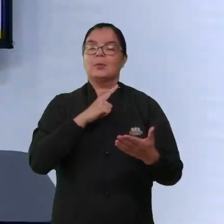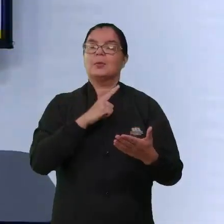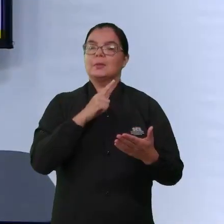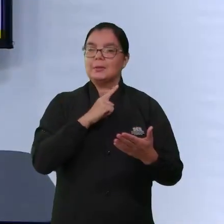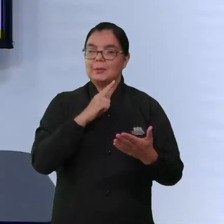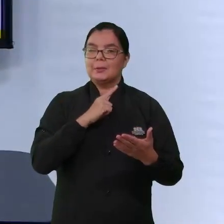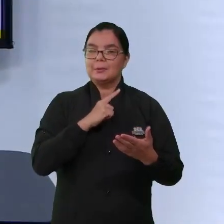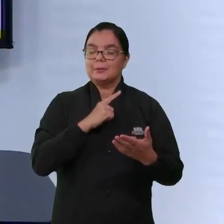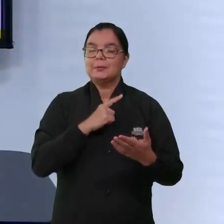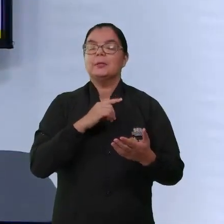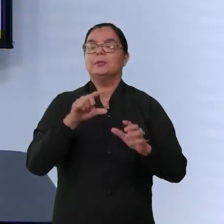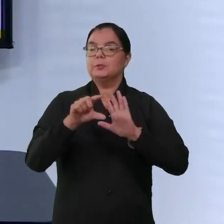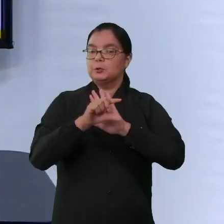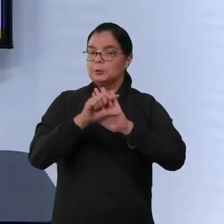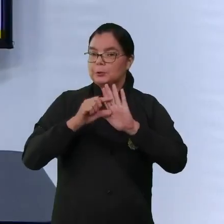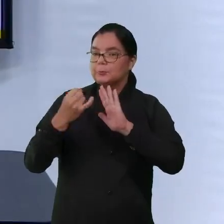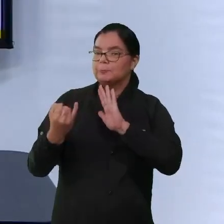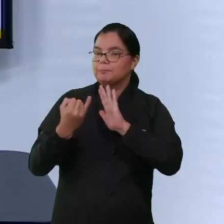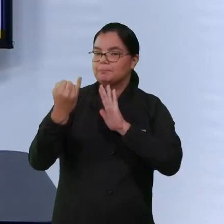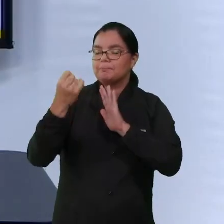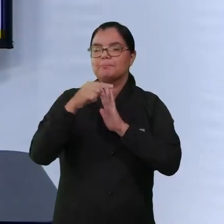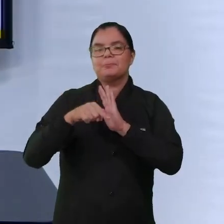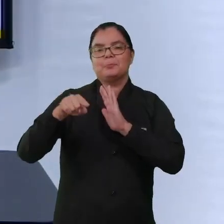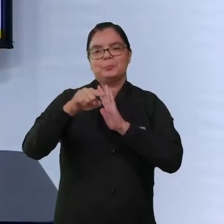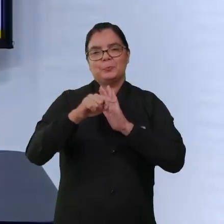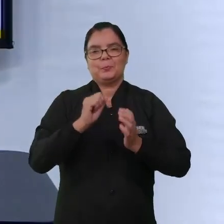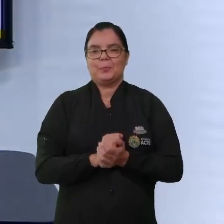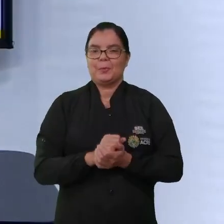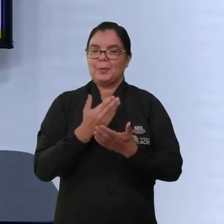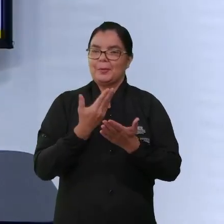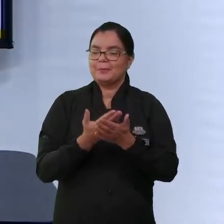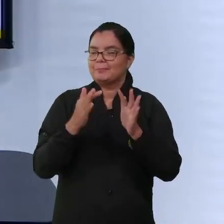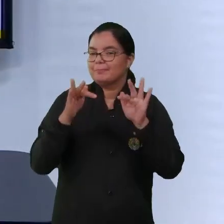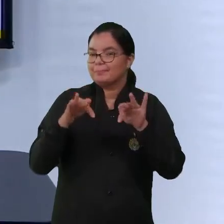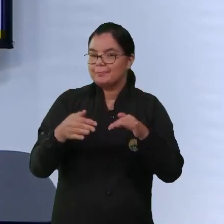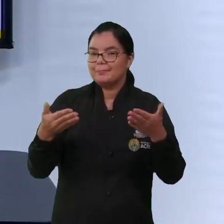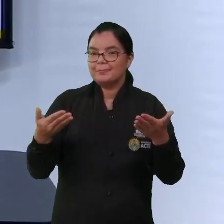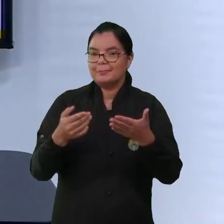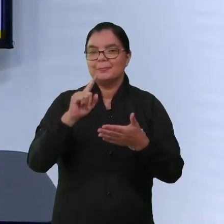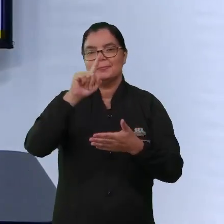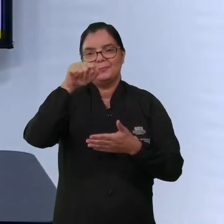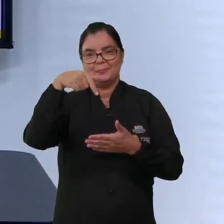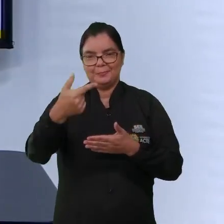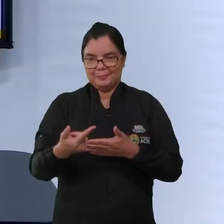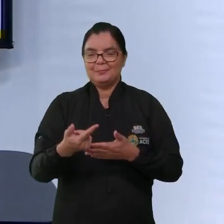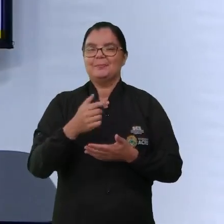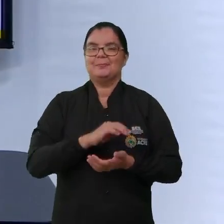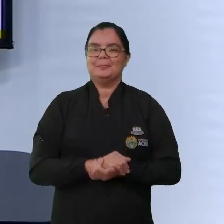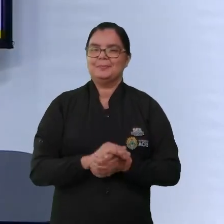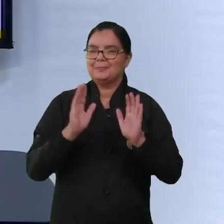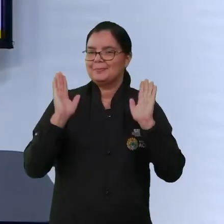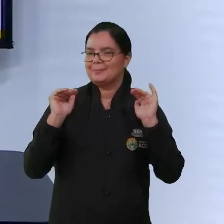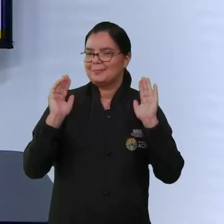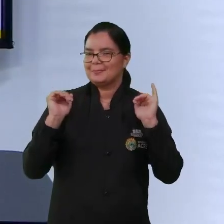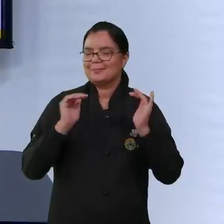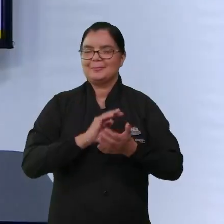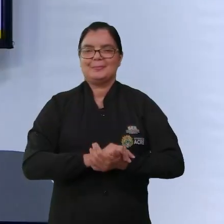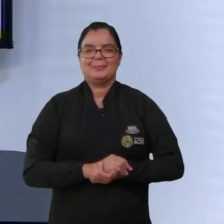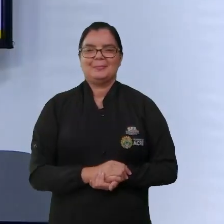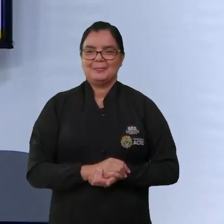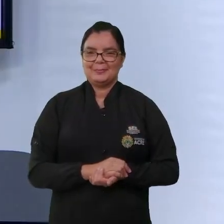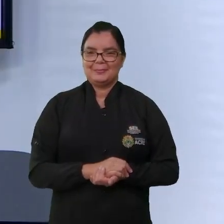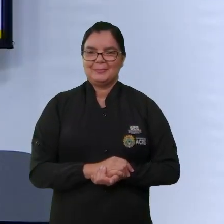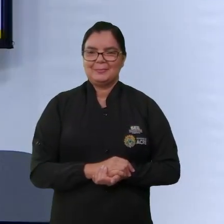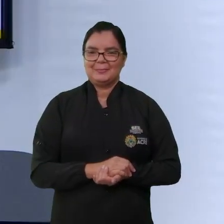temos trechos importantes para vocês, tá? Então, a nossa aula fica por aqui, eu te vejo numa próxima. Tchau!